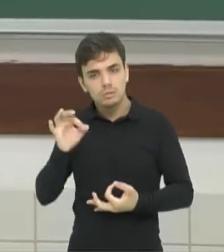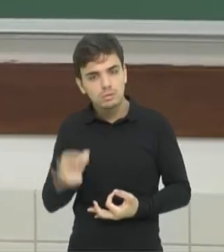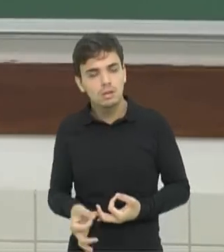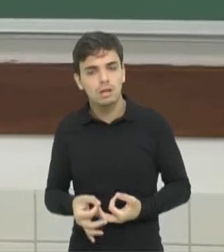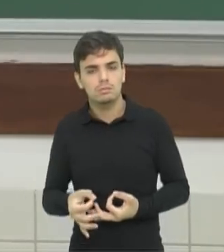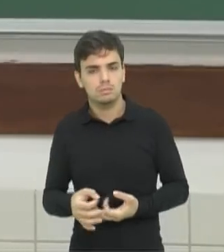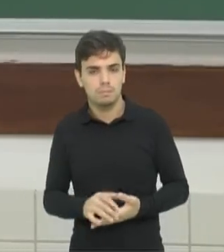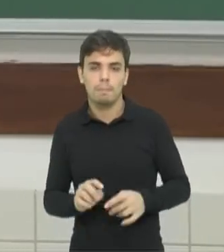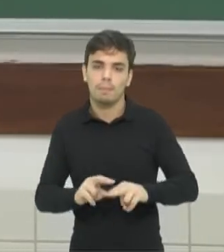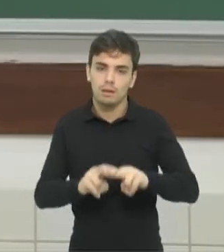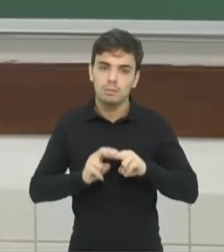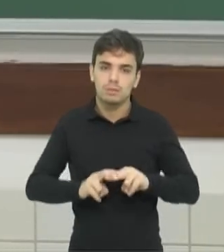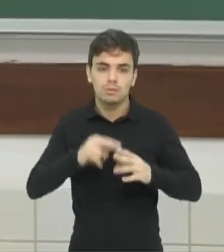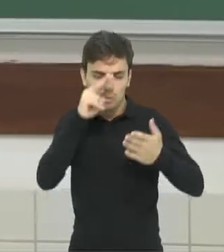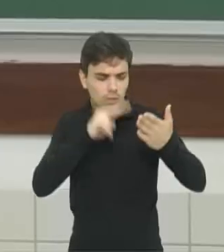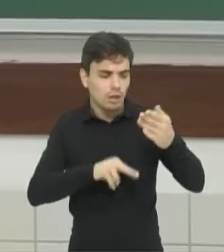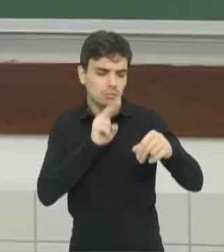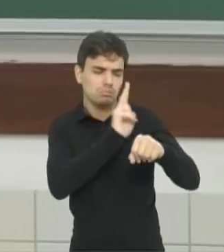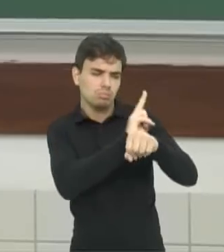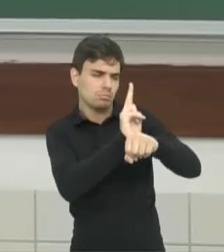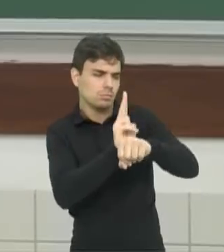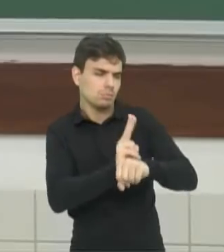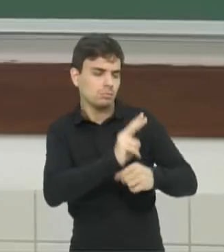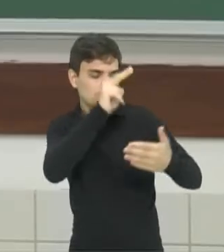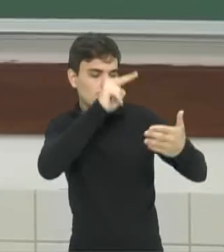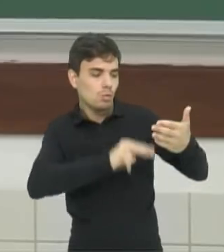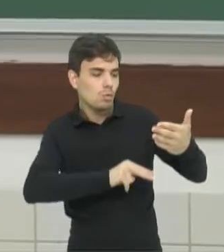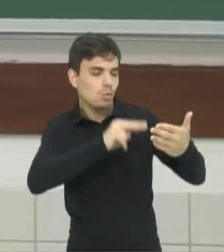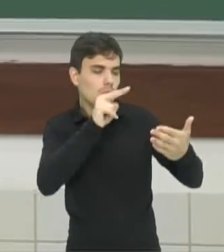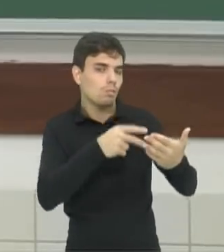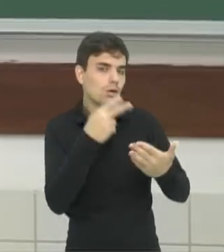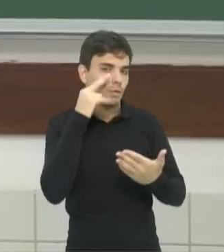olhar com bastante cuidado para a gente conseguir ver as imagens.